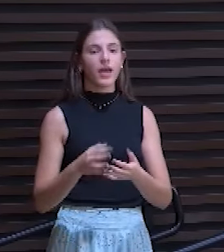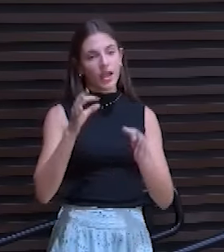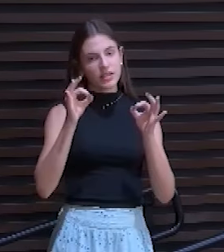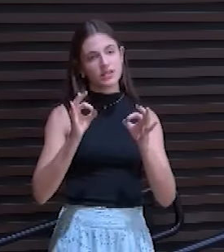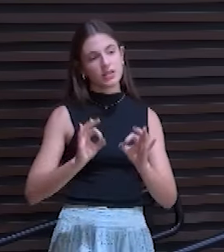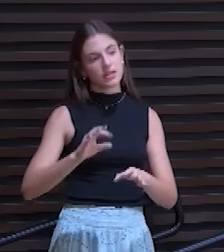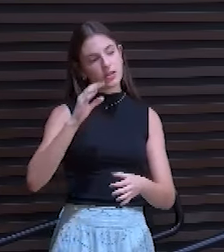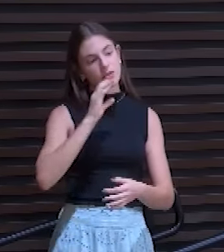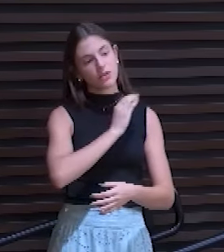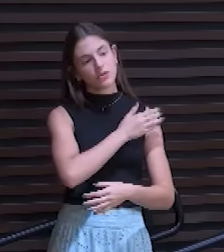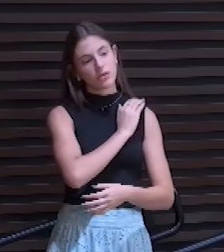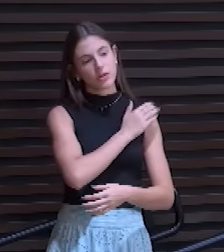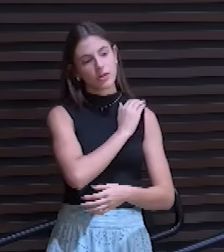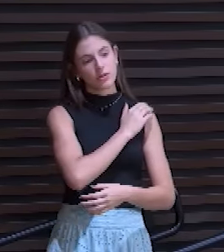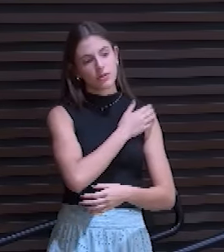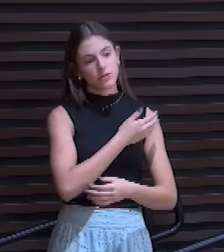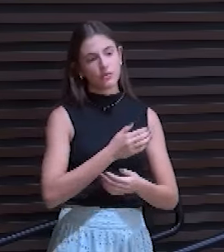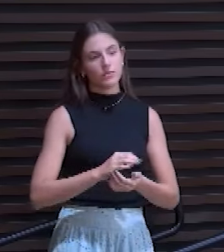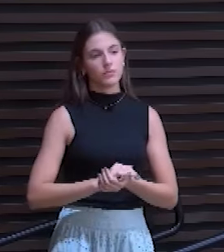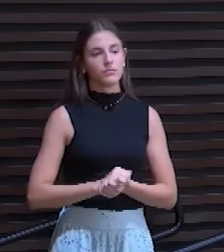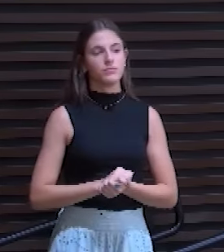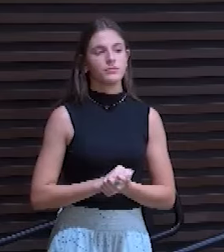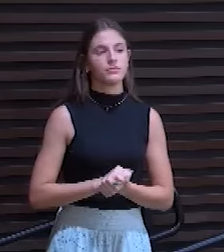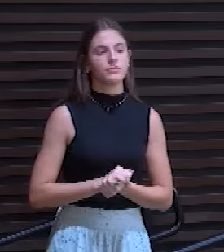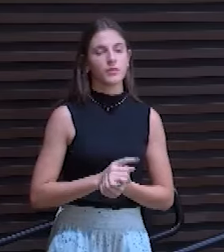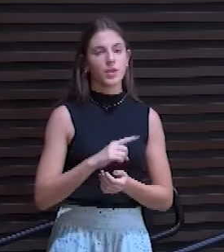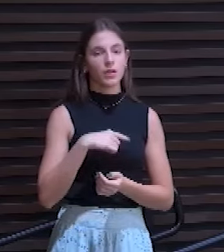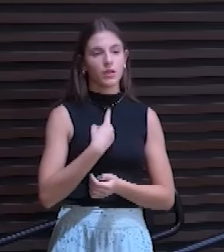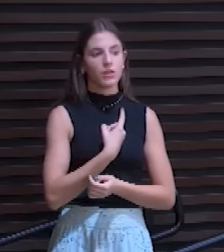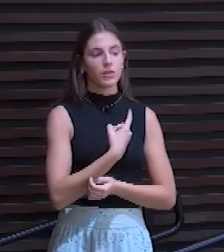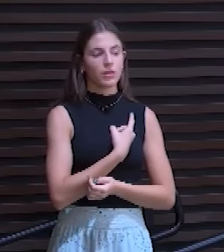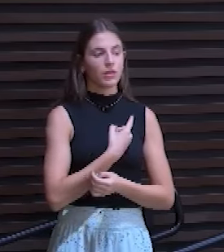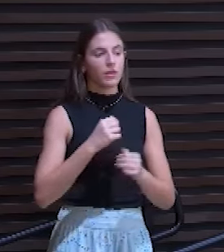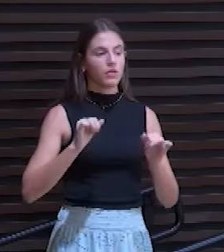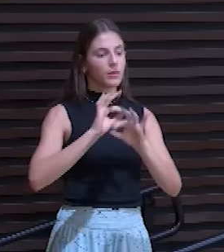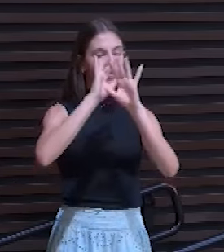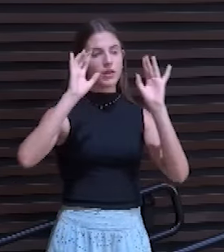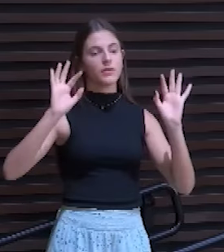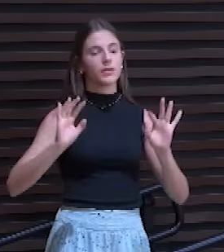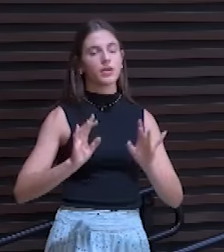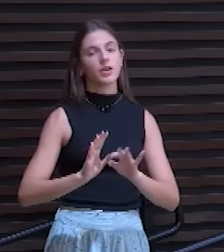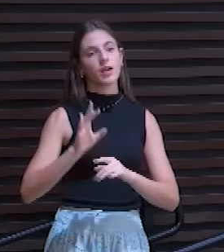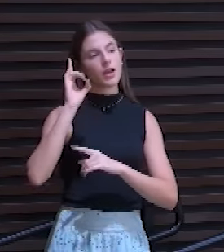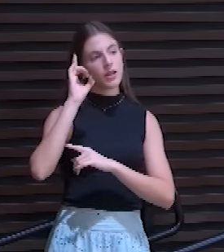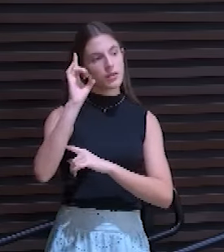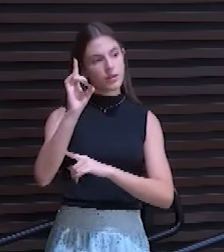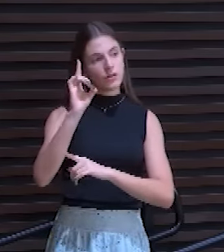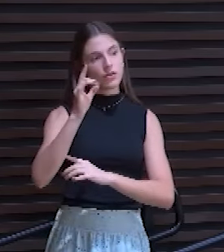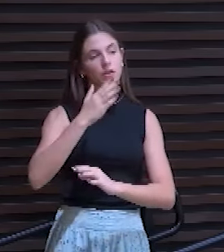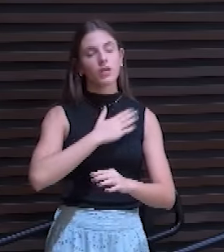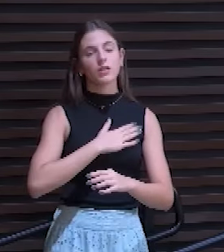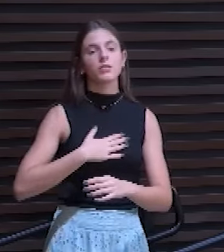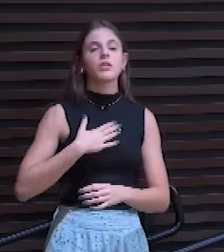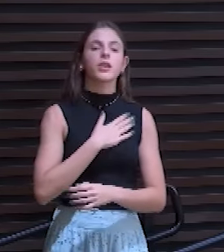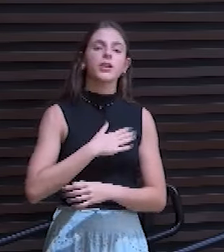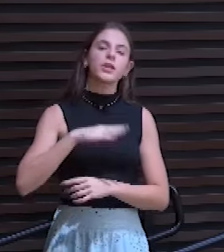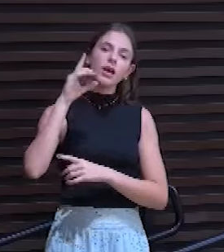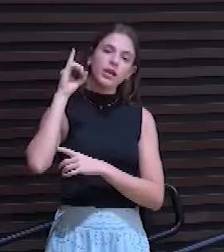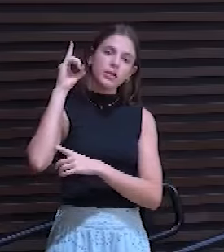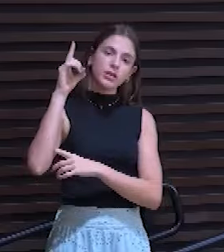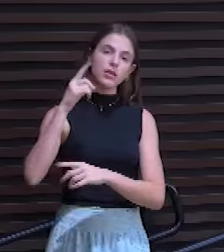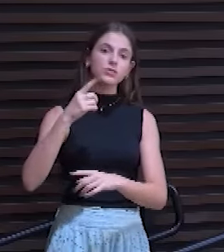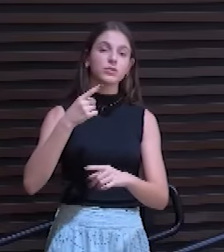obra de Cristo Jesus. E aí, assim, eles vão começar a glorificar a Deus, vão começar a se satisfazer em Deus, porque é